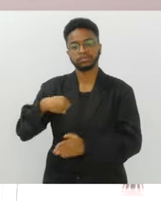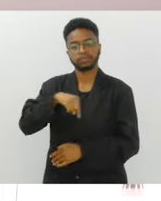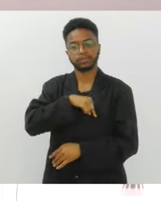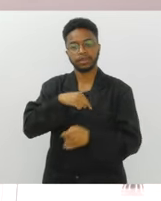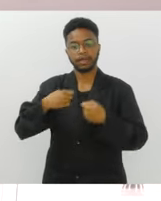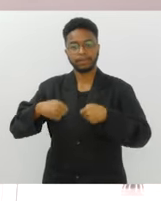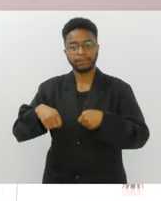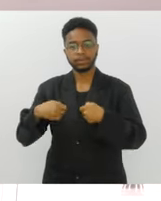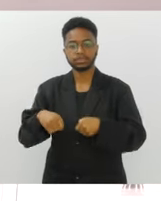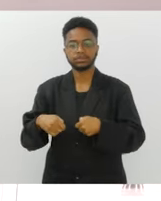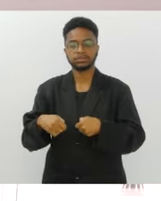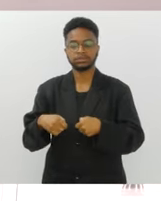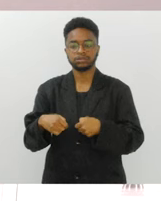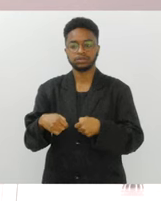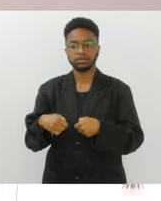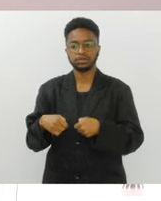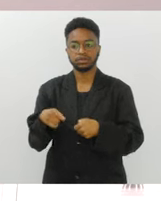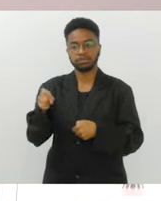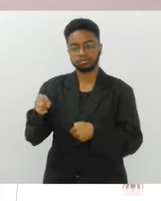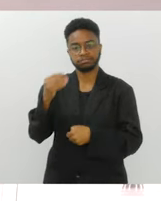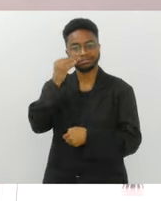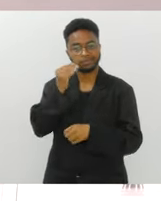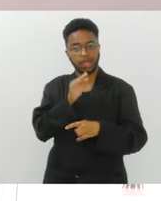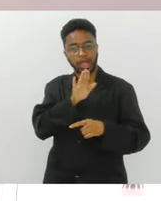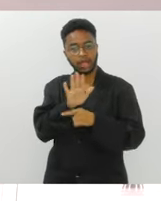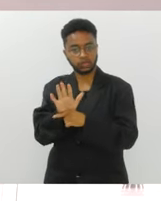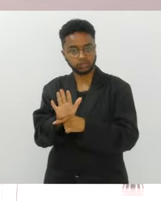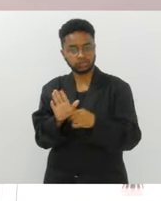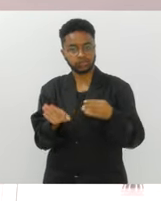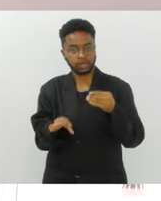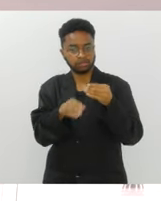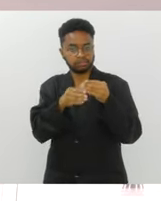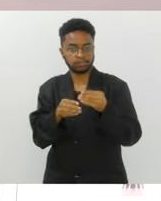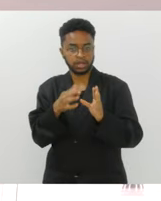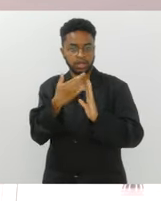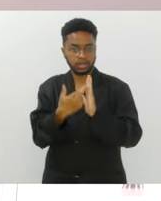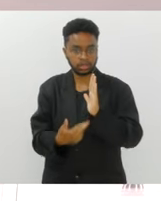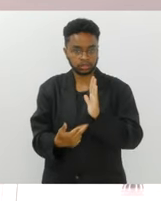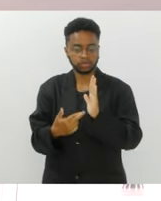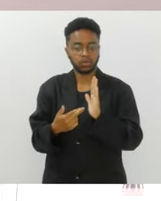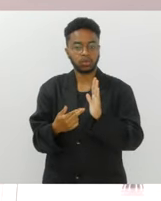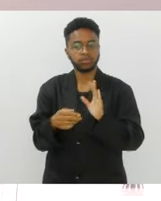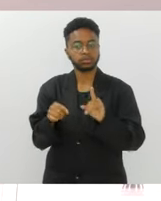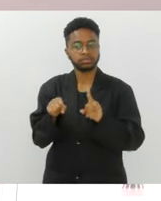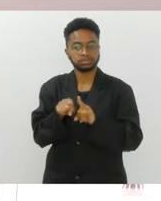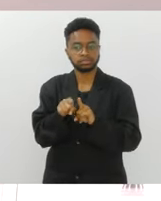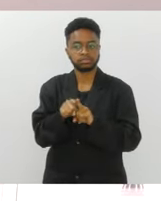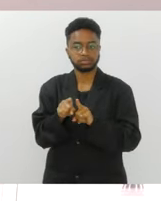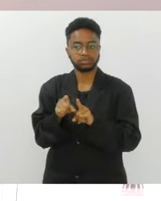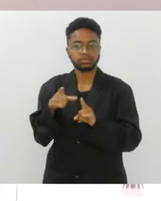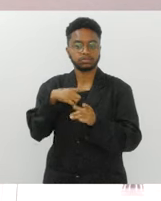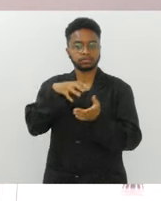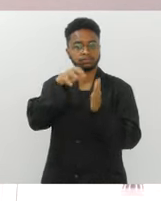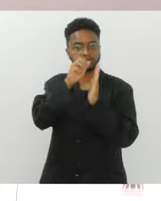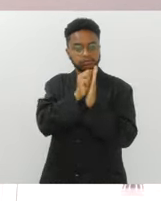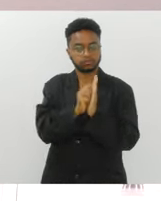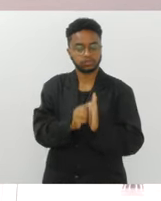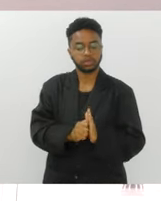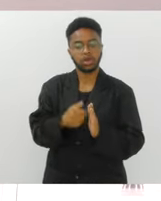de alguma maneira, a agência, o que puder, contribuir, através dos relatórios que estão colocados aqui, que eu protocolo aqui